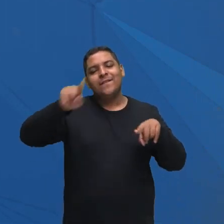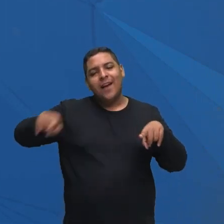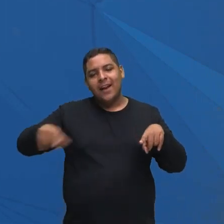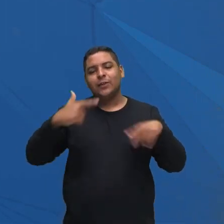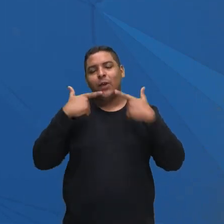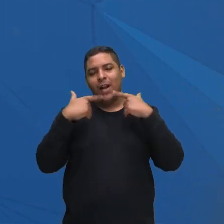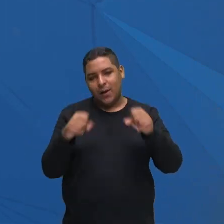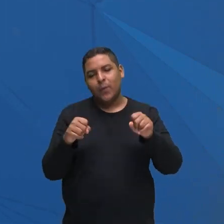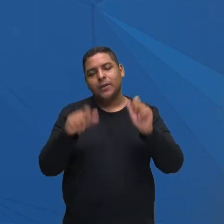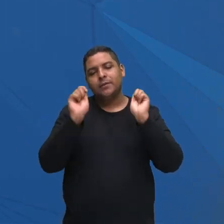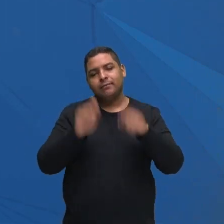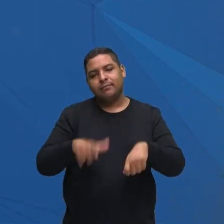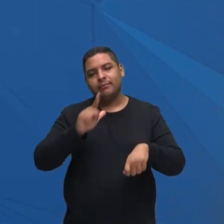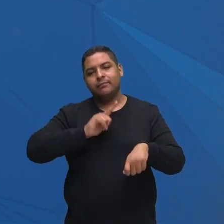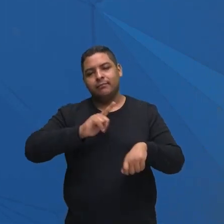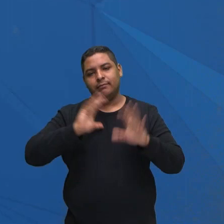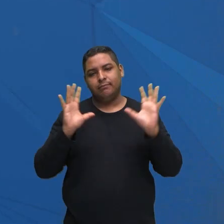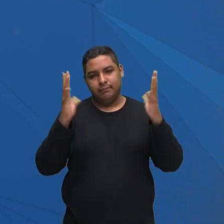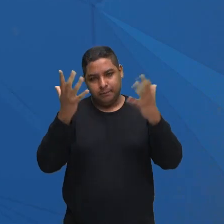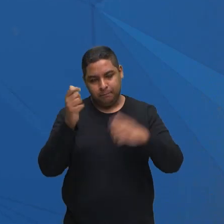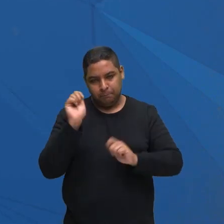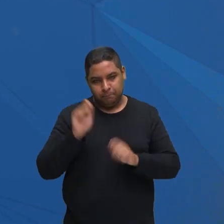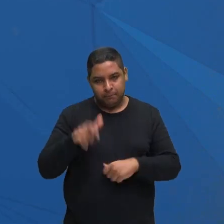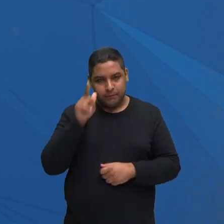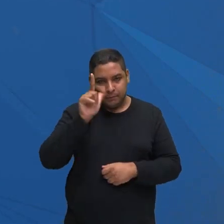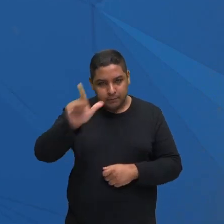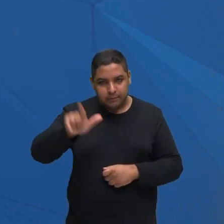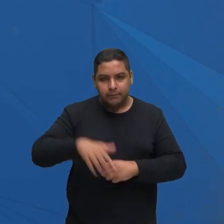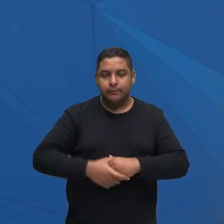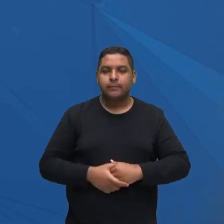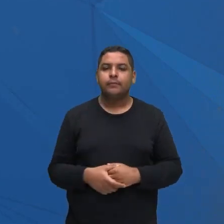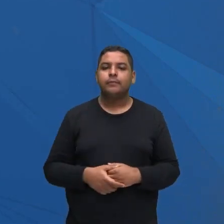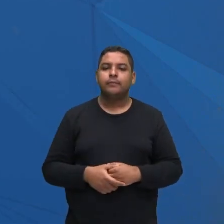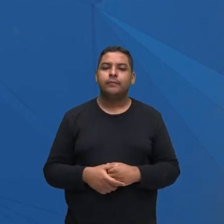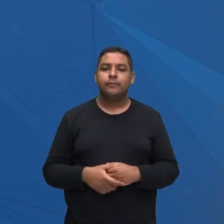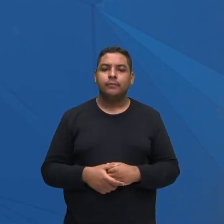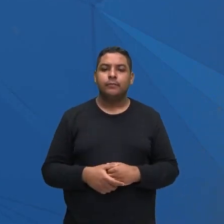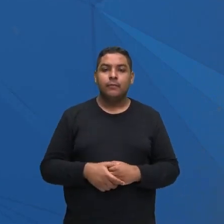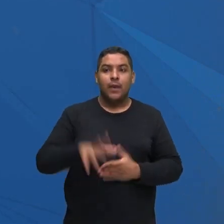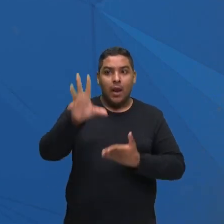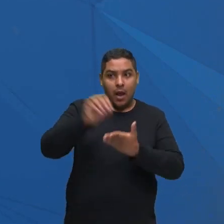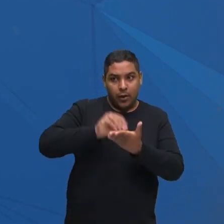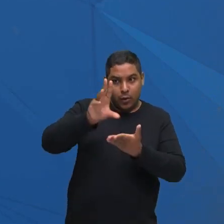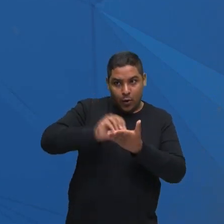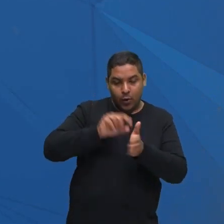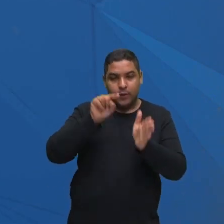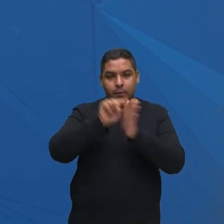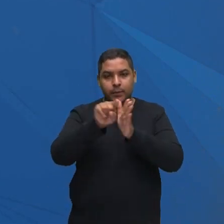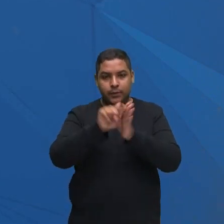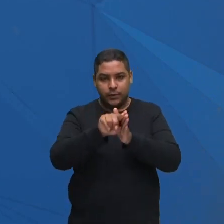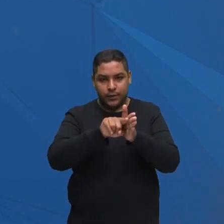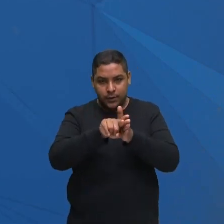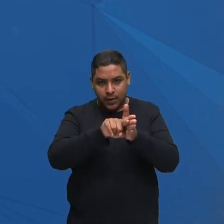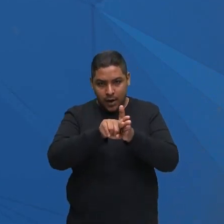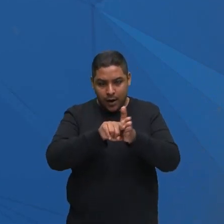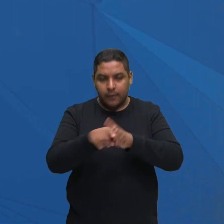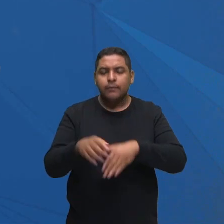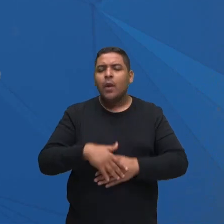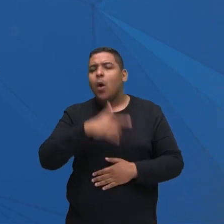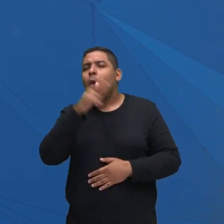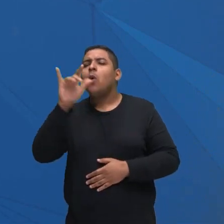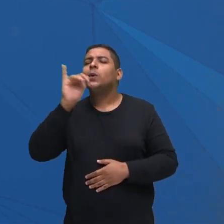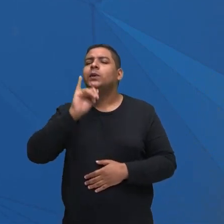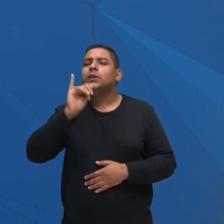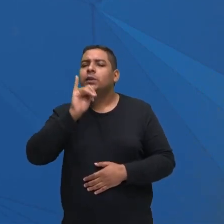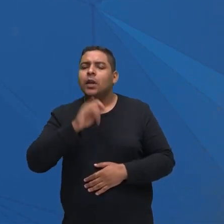podem acontecer, tá bom? Gostou? Então, anota aí para pesquisar outros exemplos de variações linguísticas,